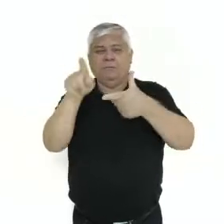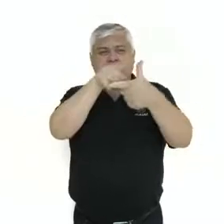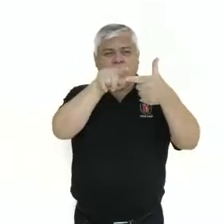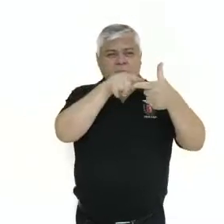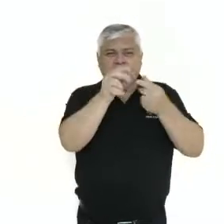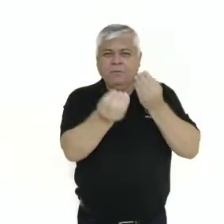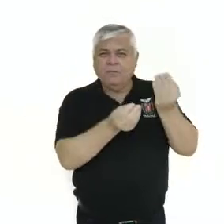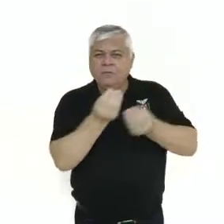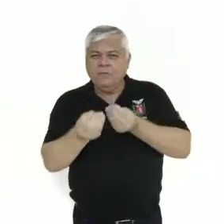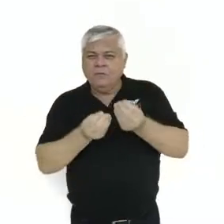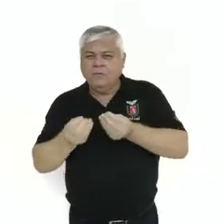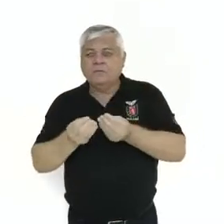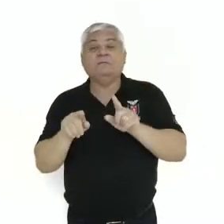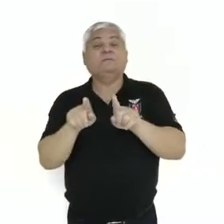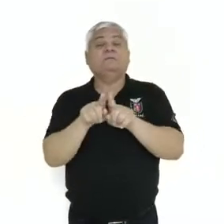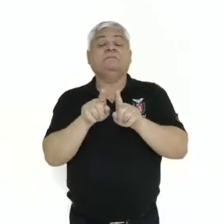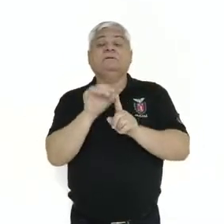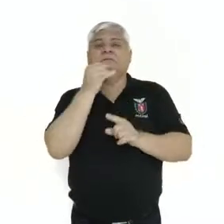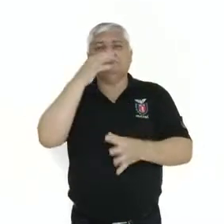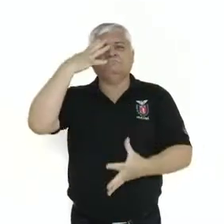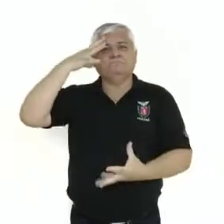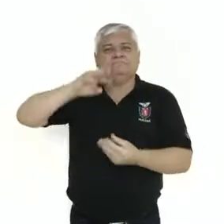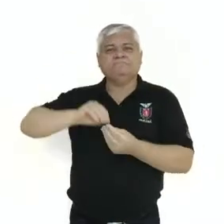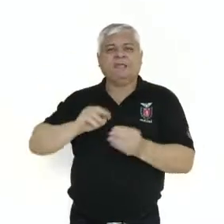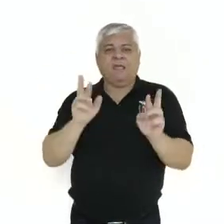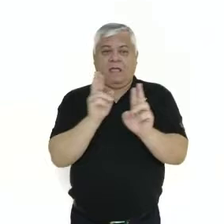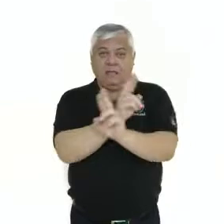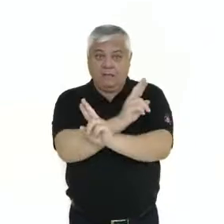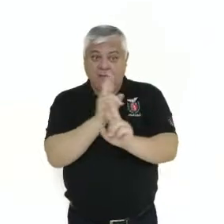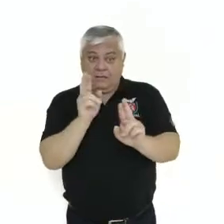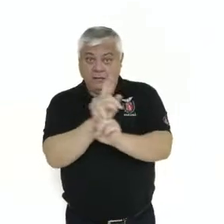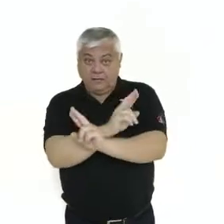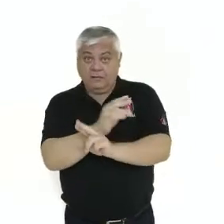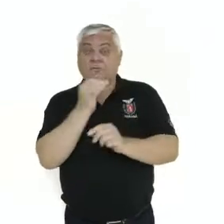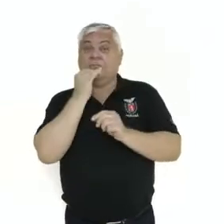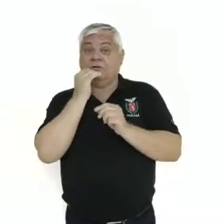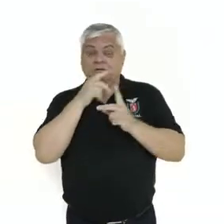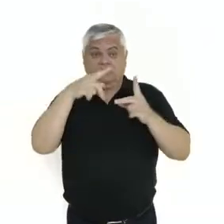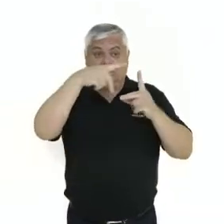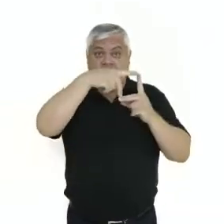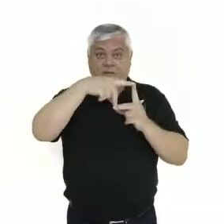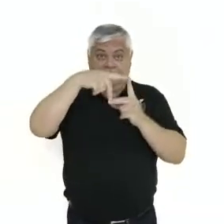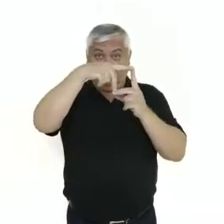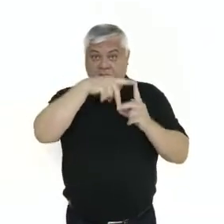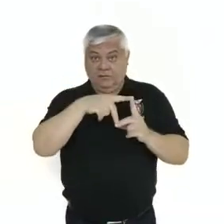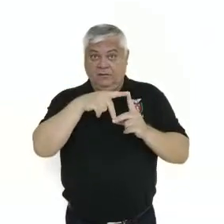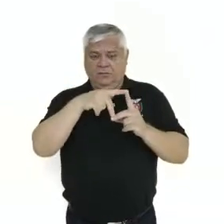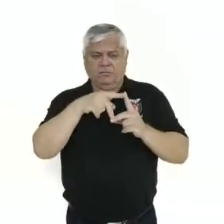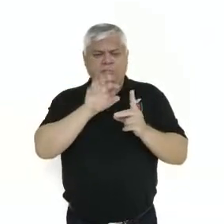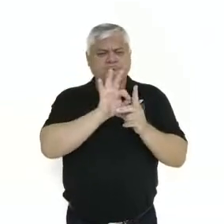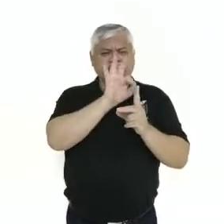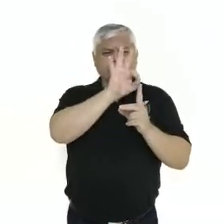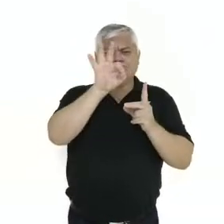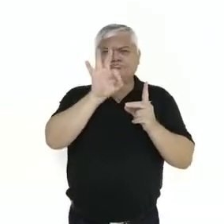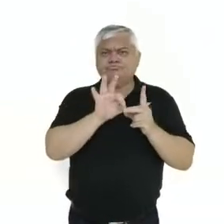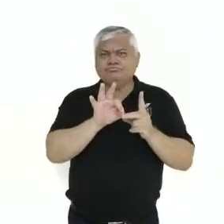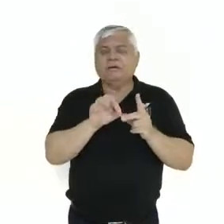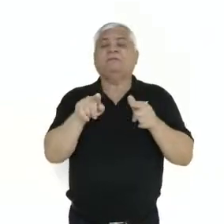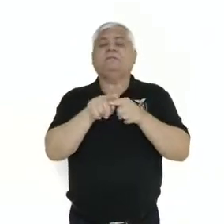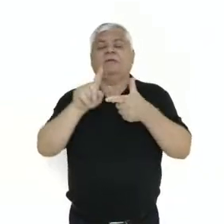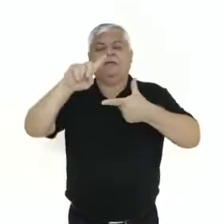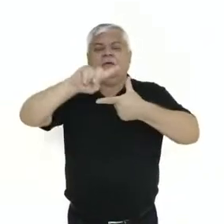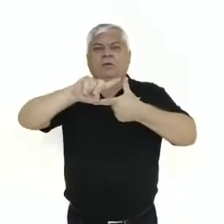probleminhas e compreender a relação da diagonal de um quadrado e da altura de um